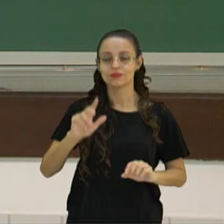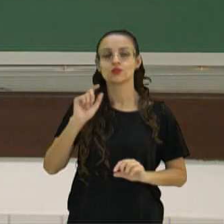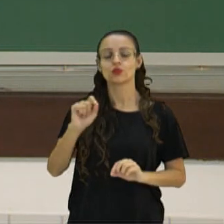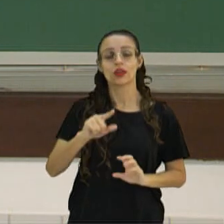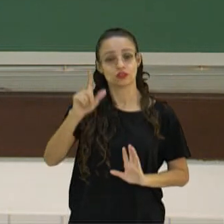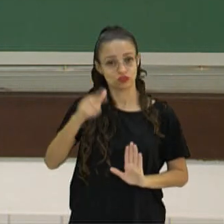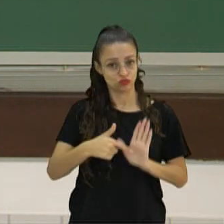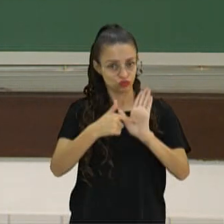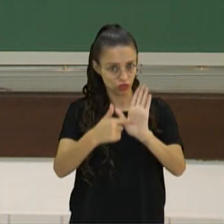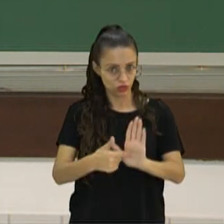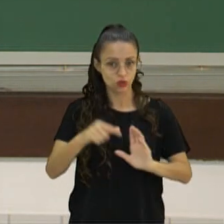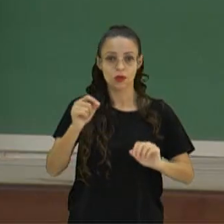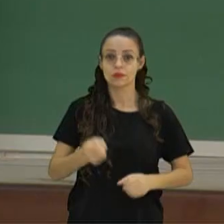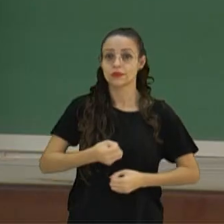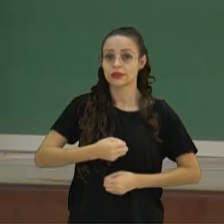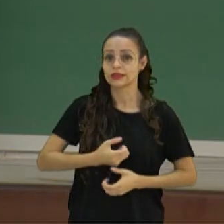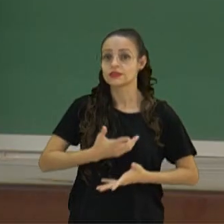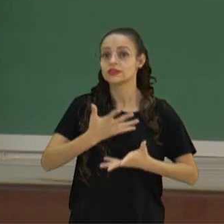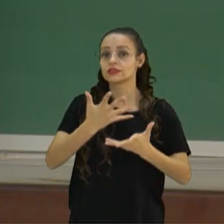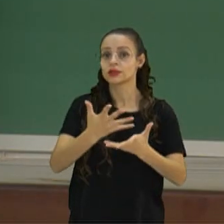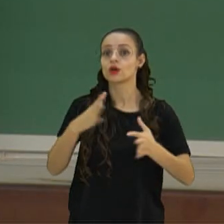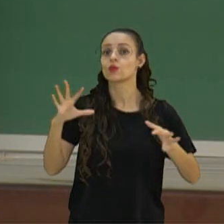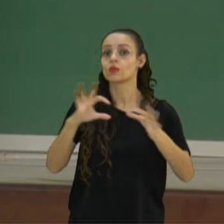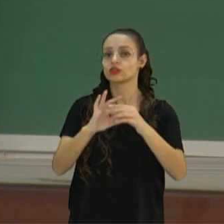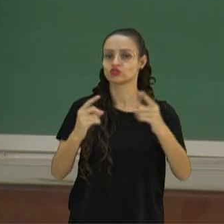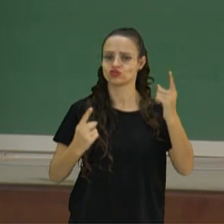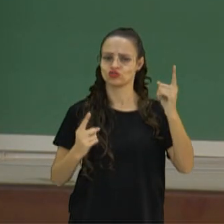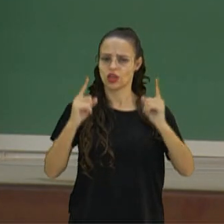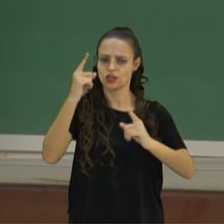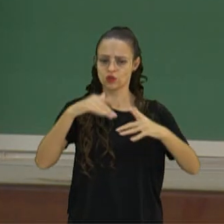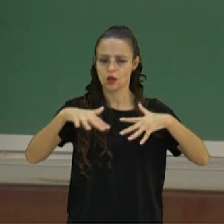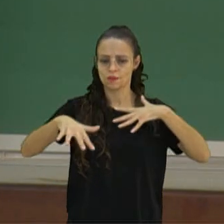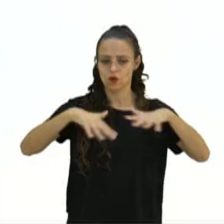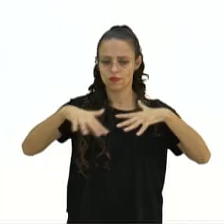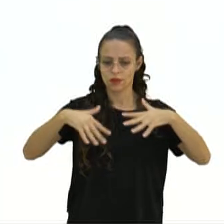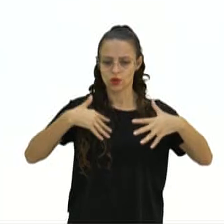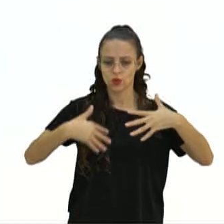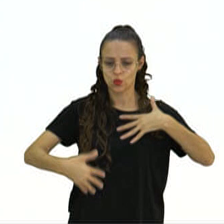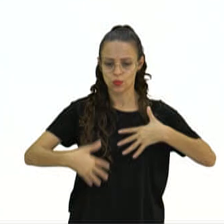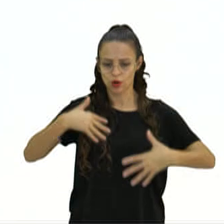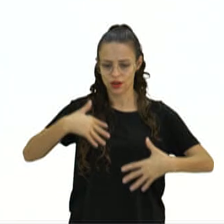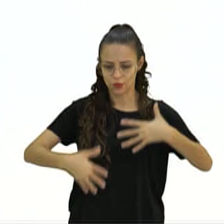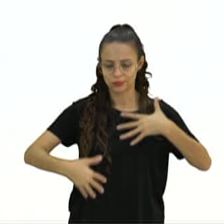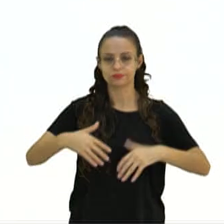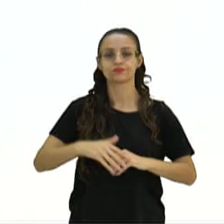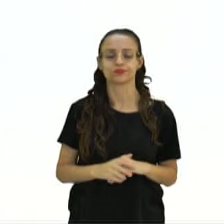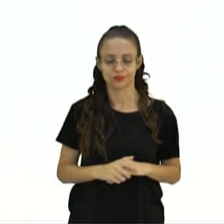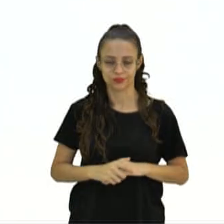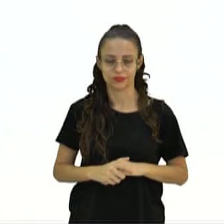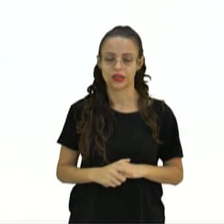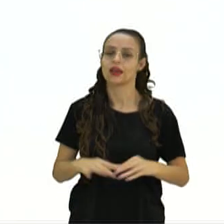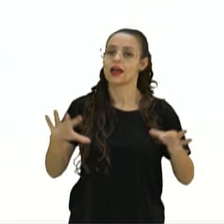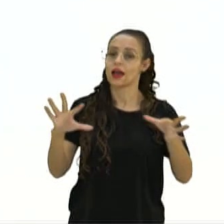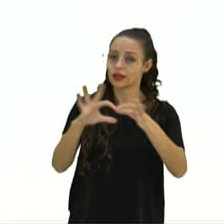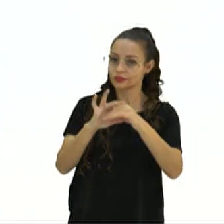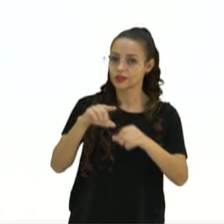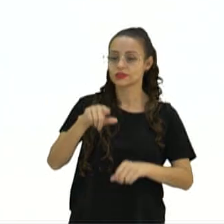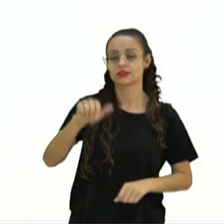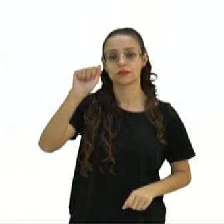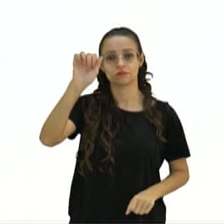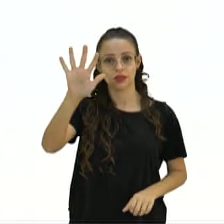de expressão baseada em gestos e em movimentos corporais e fisionômicos. Através da mímica, né, uma